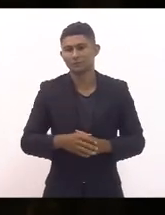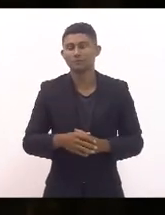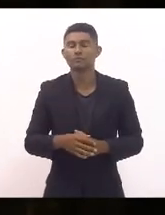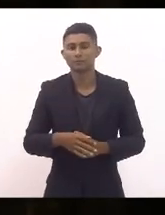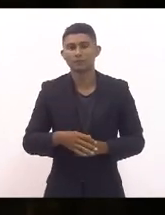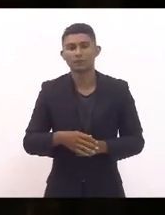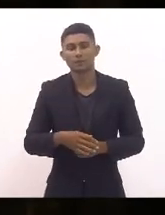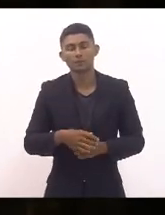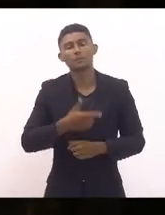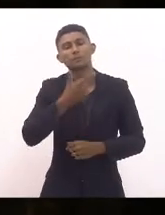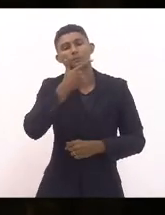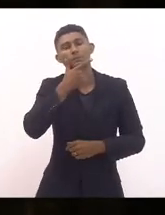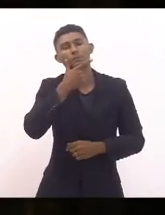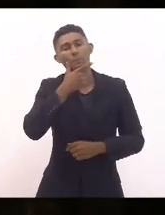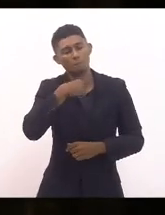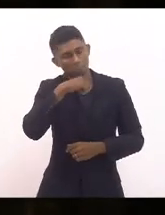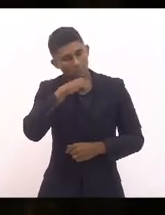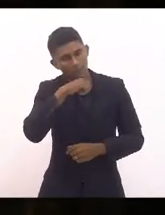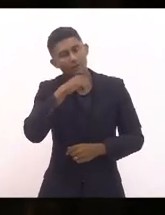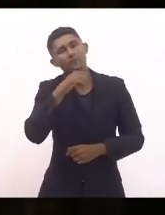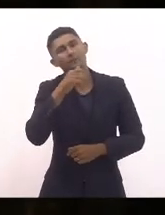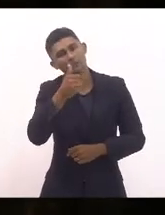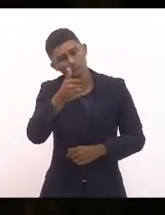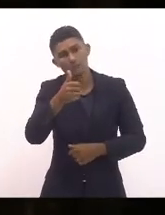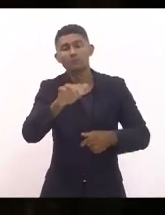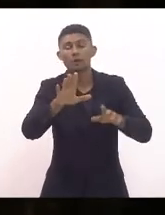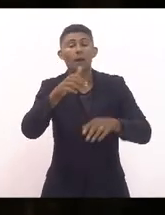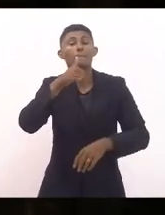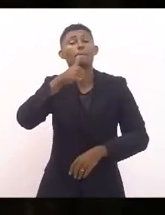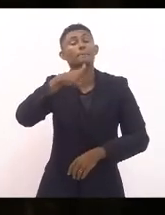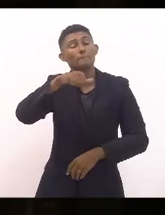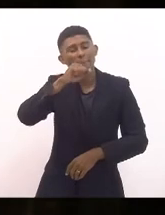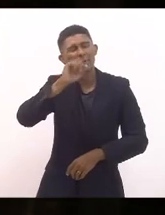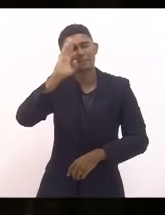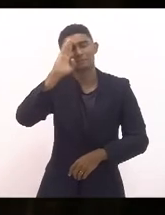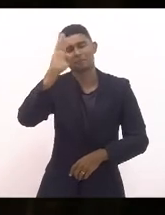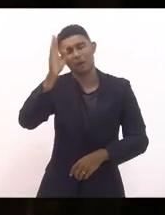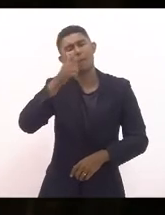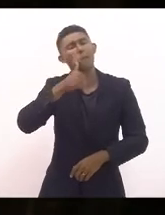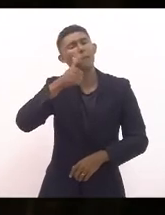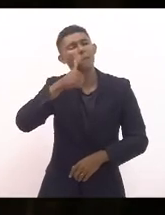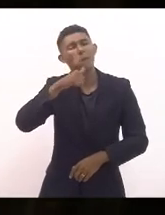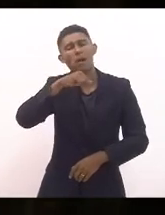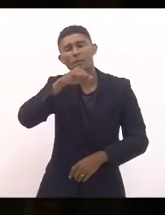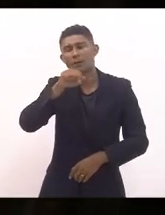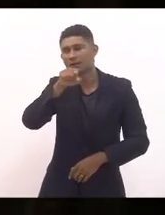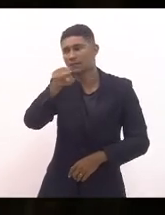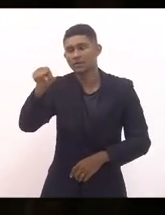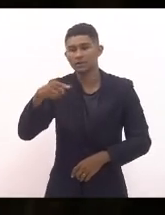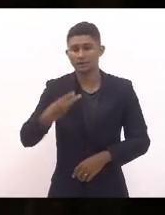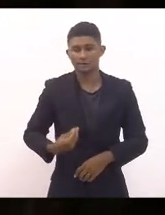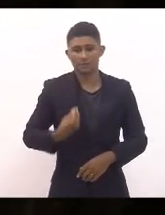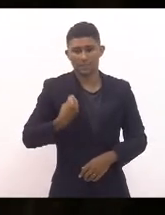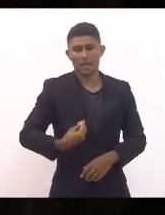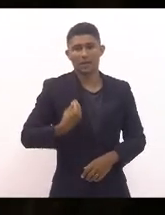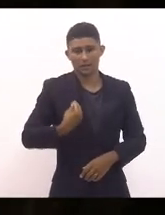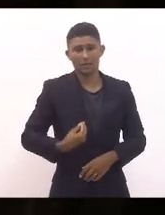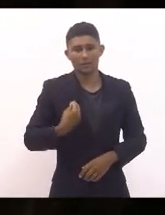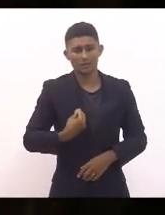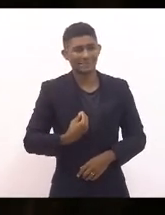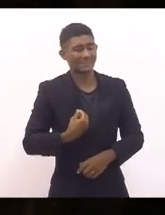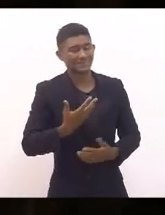pais, porque são as mães de fato que param a sua vida para poder viver essa luta